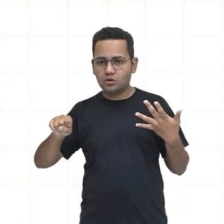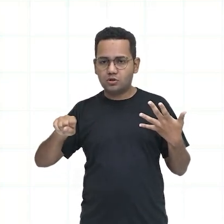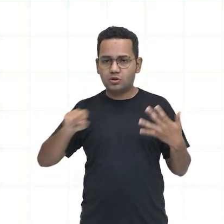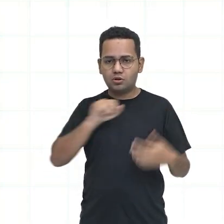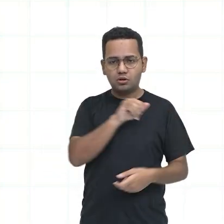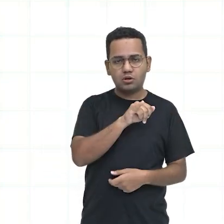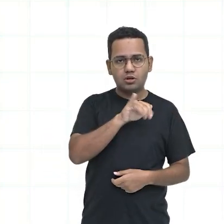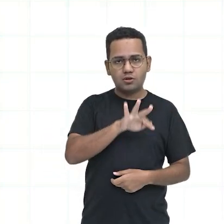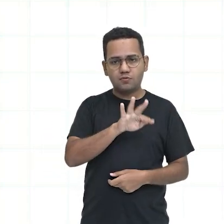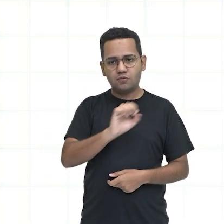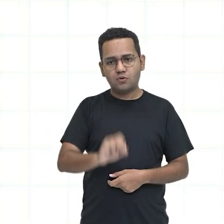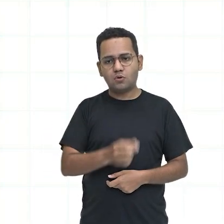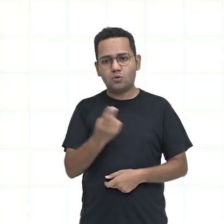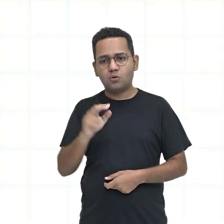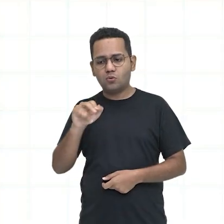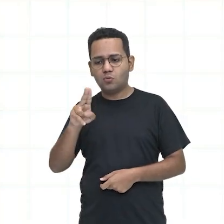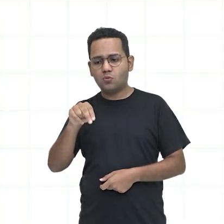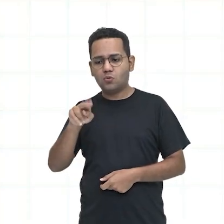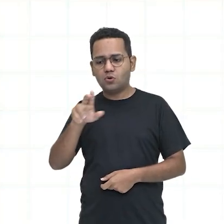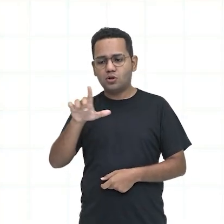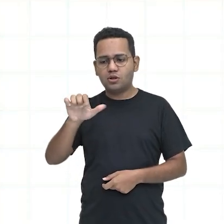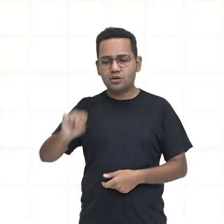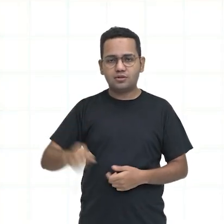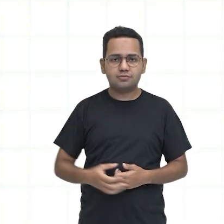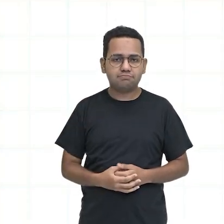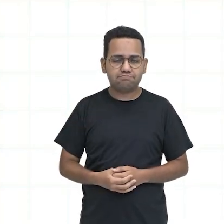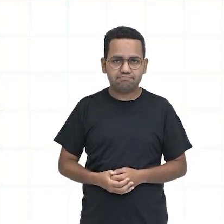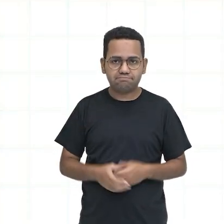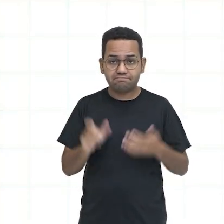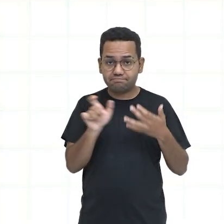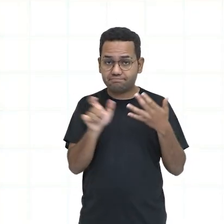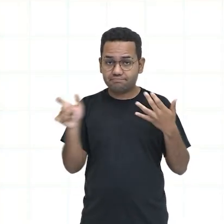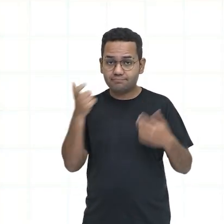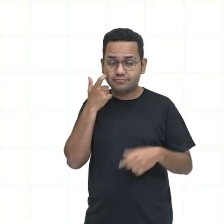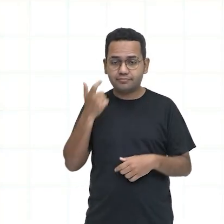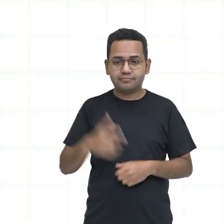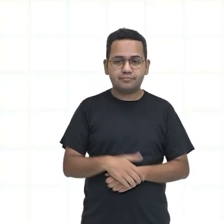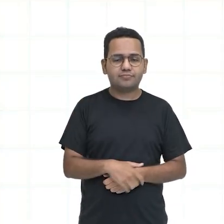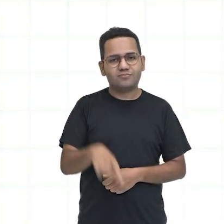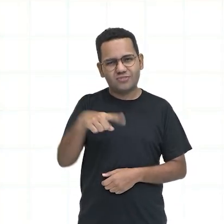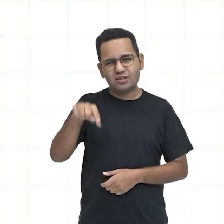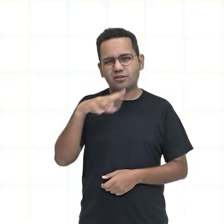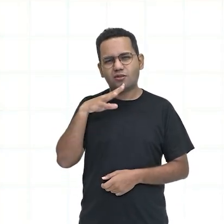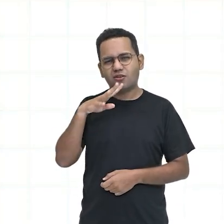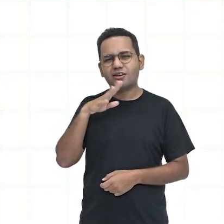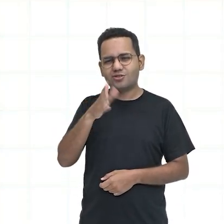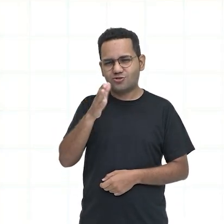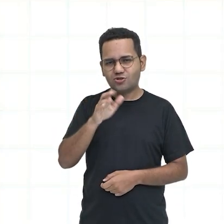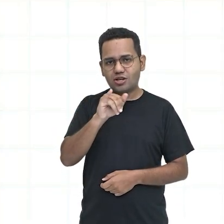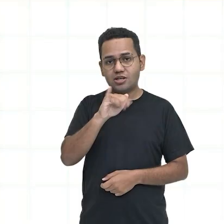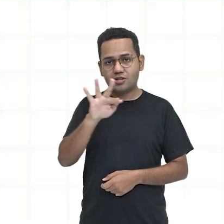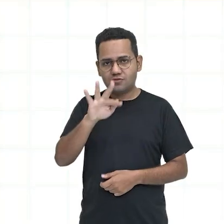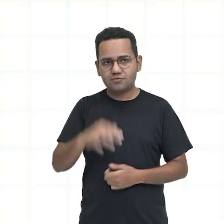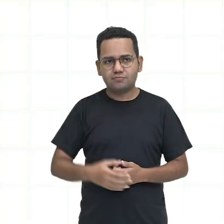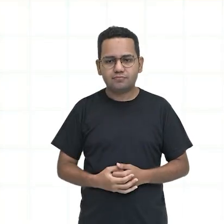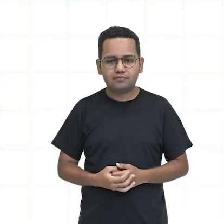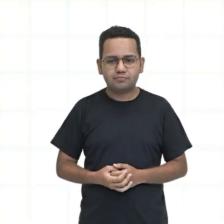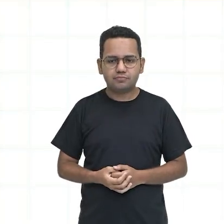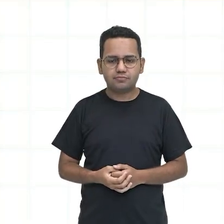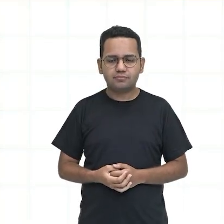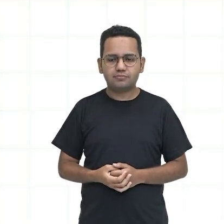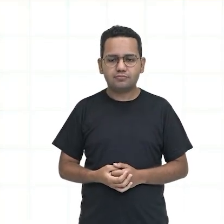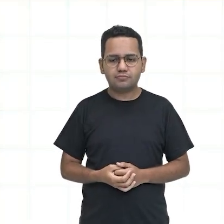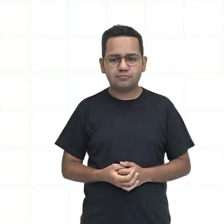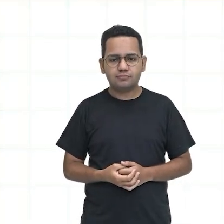or unless. Nós vimos então, né, o if é um velho conhecido nosso, né, uma palavrinha, né,